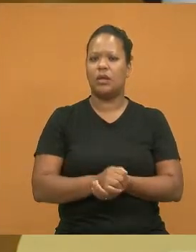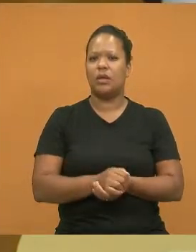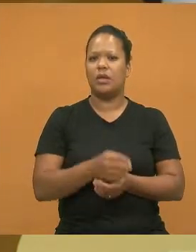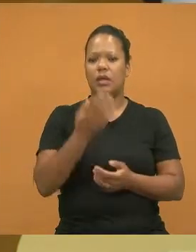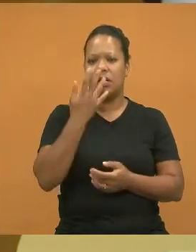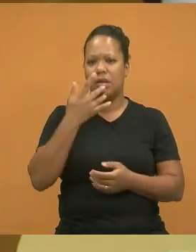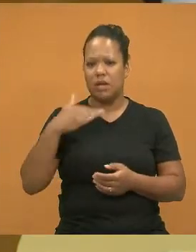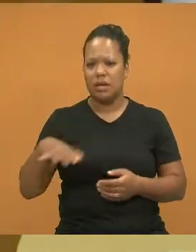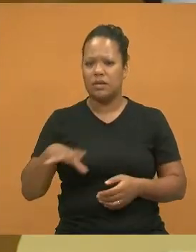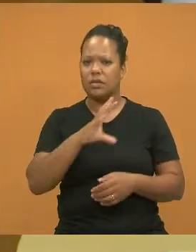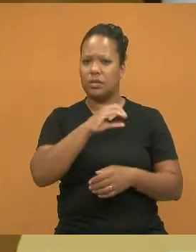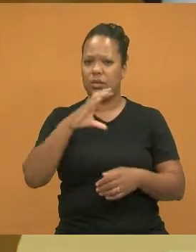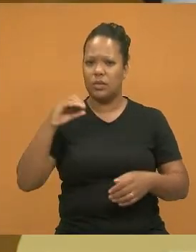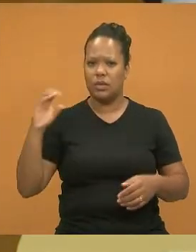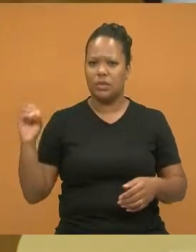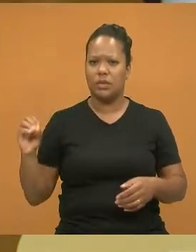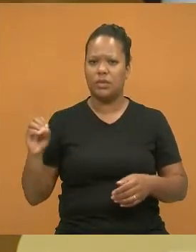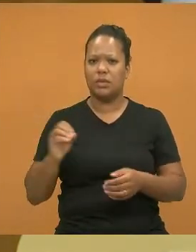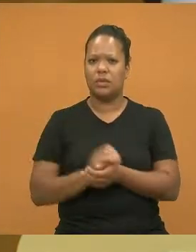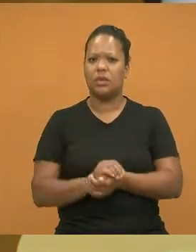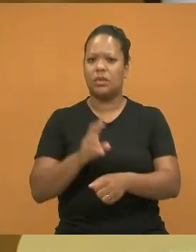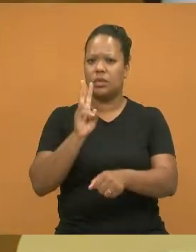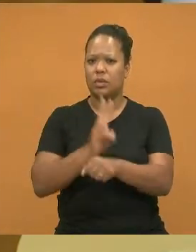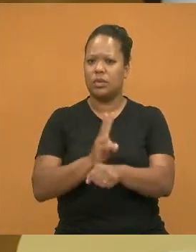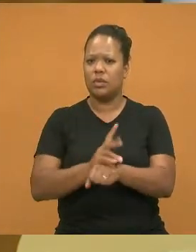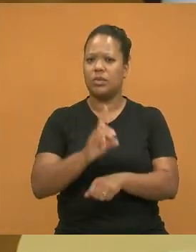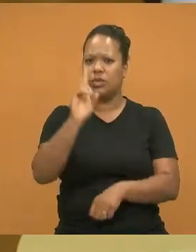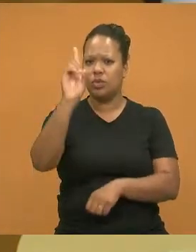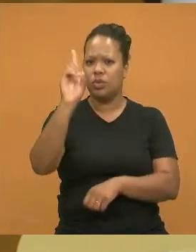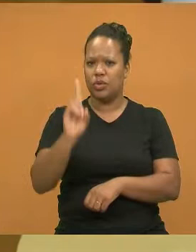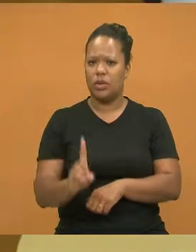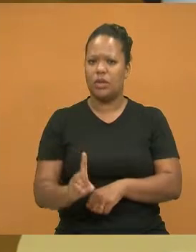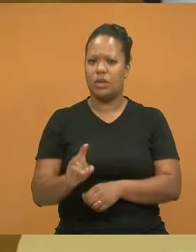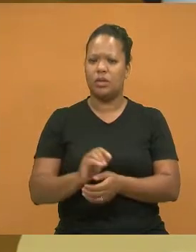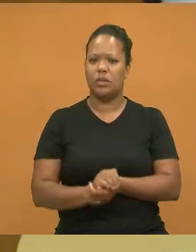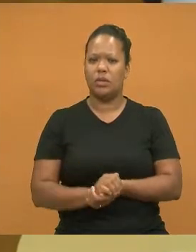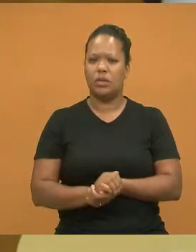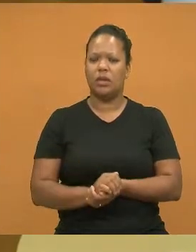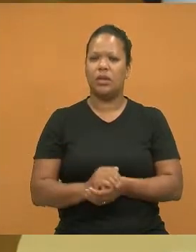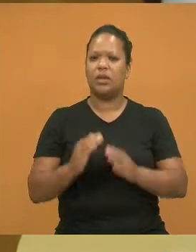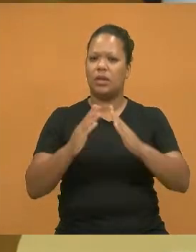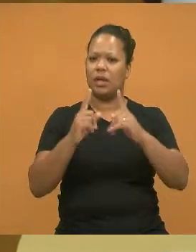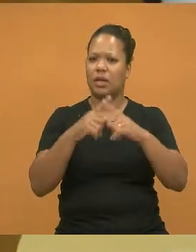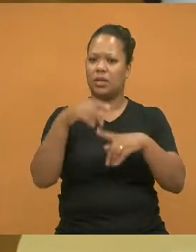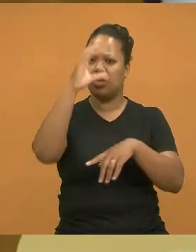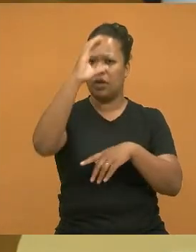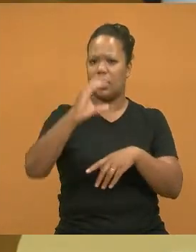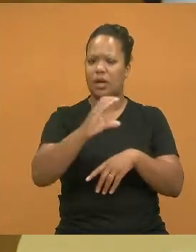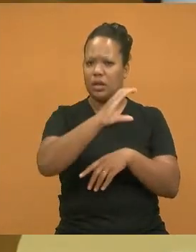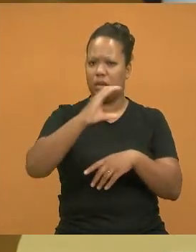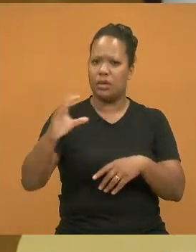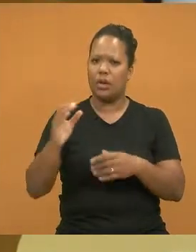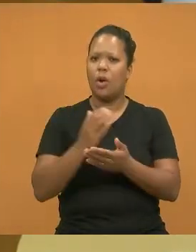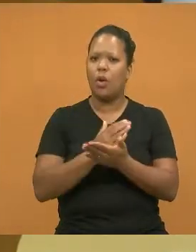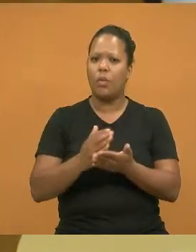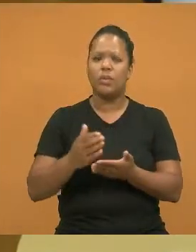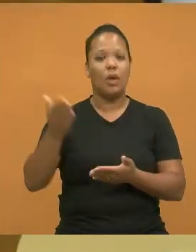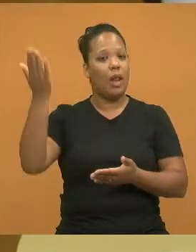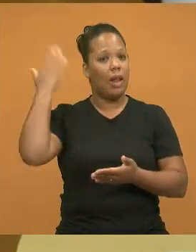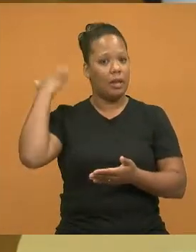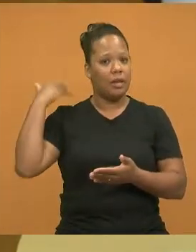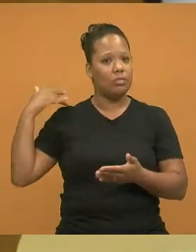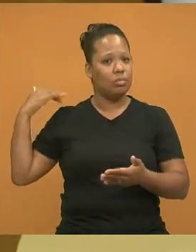Adolescente, do segmento Defesa de Direitos da Pastoral do Menor da Igreja Católica. Então, a gente começou lá atrás e agora